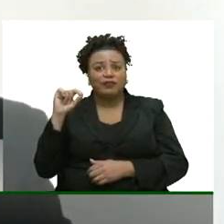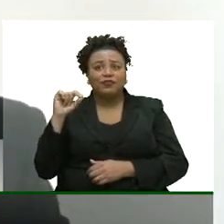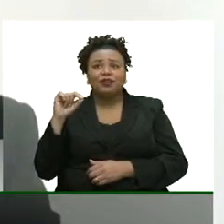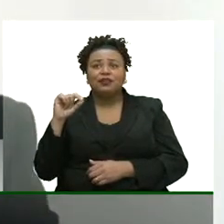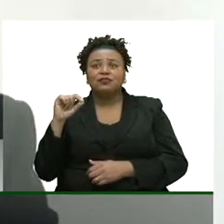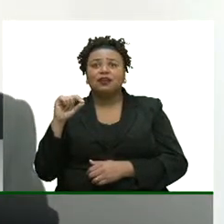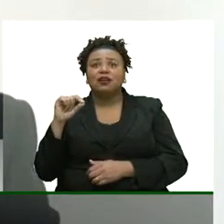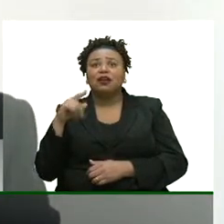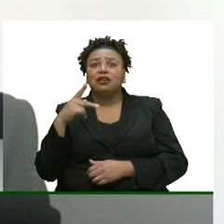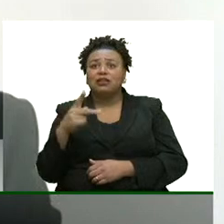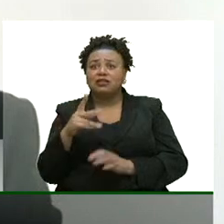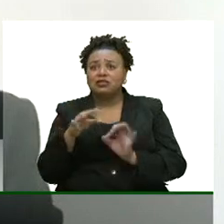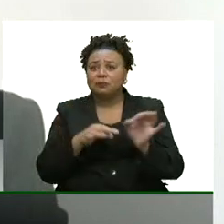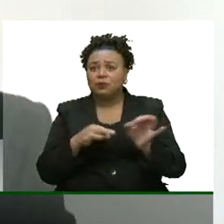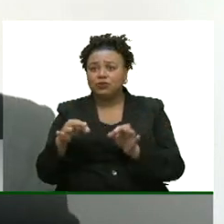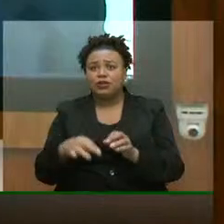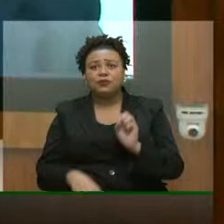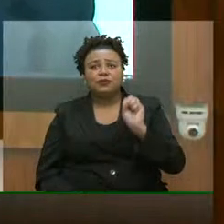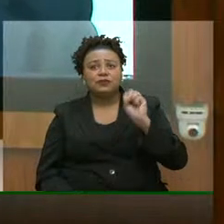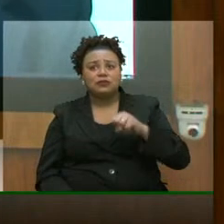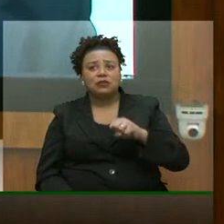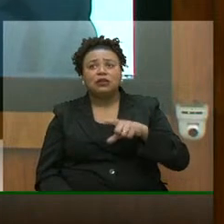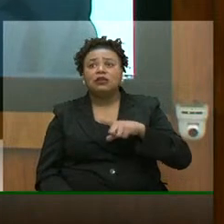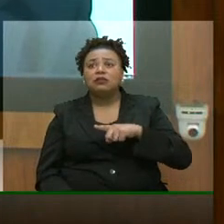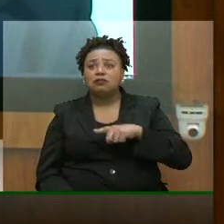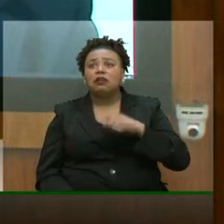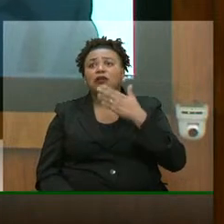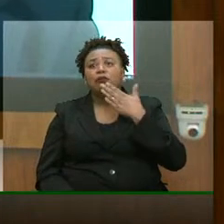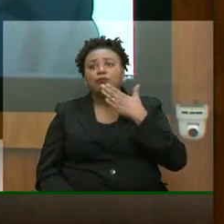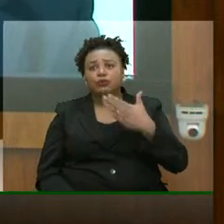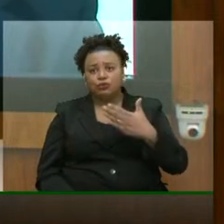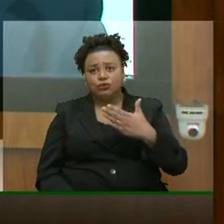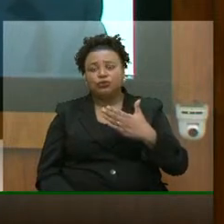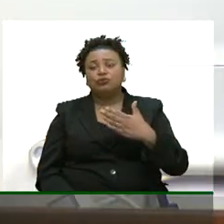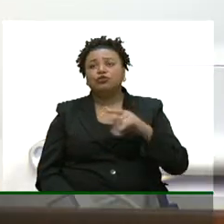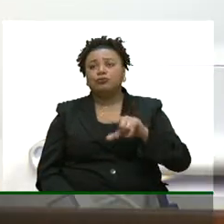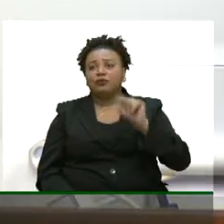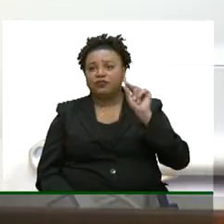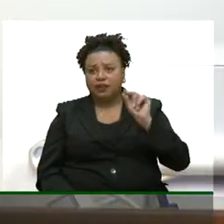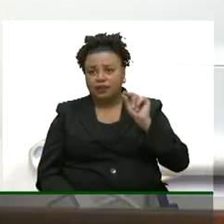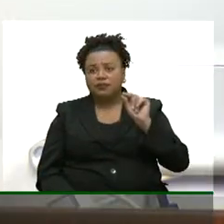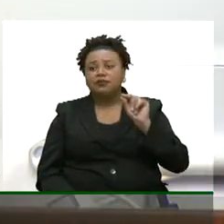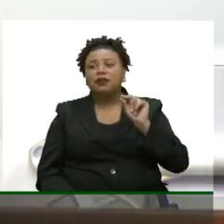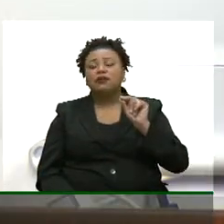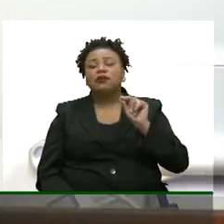projeto. Sim, há um requerimento, deputado Vilmar Zanquinho, de preferência.